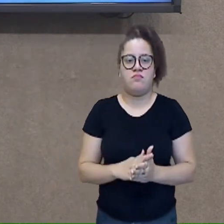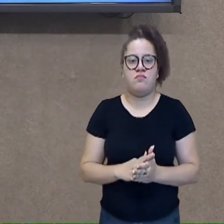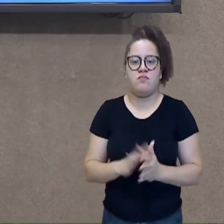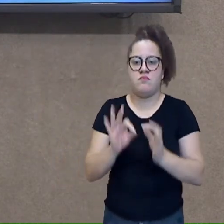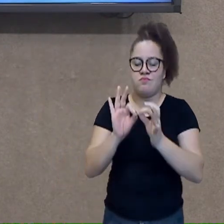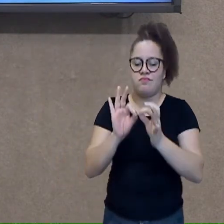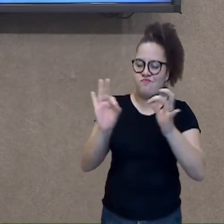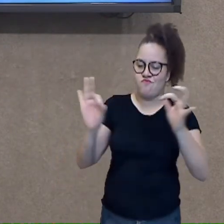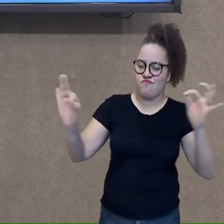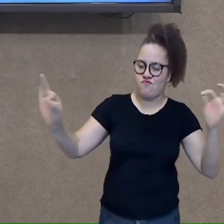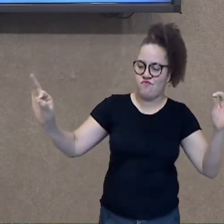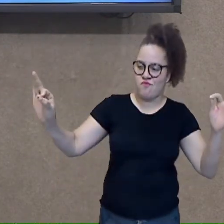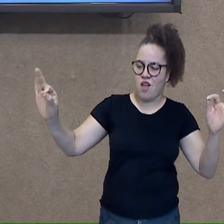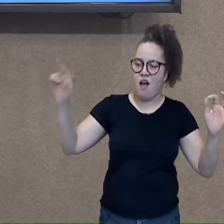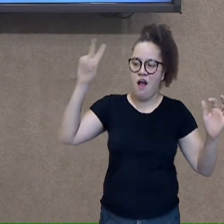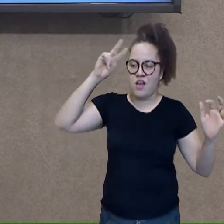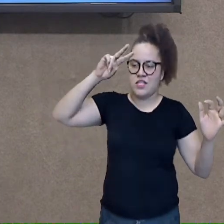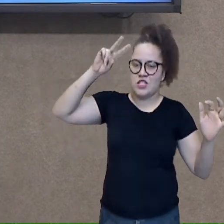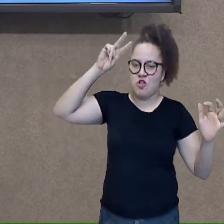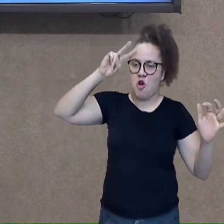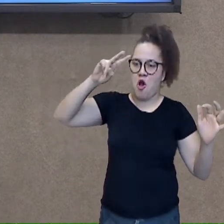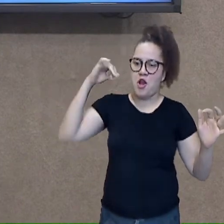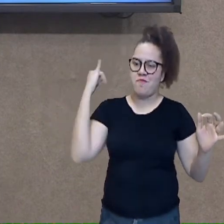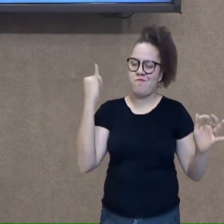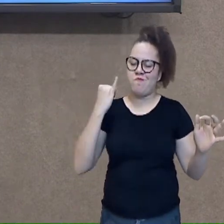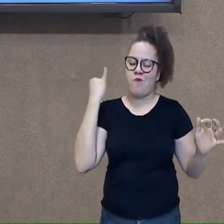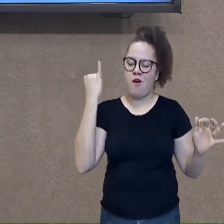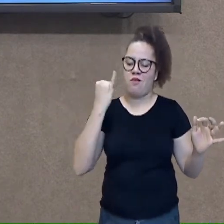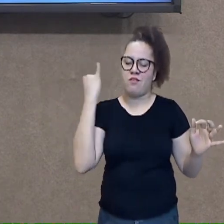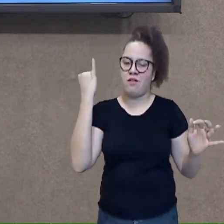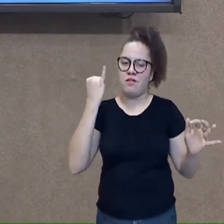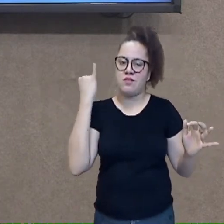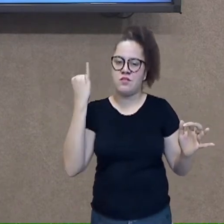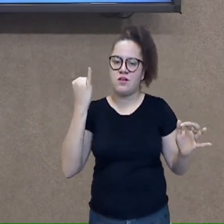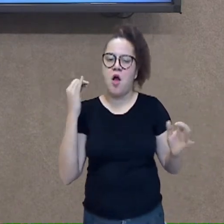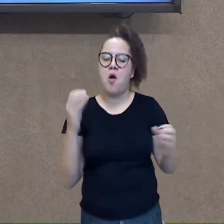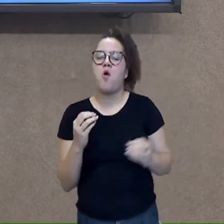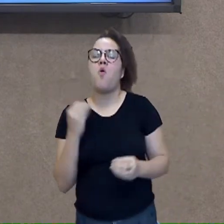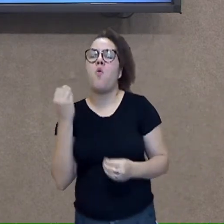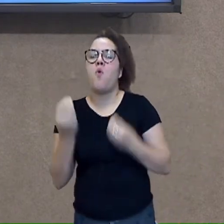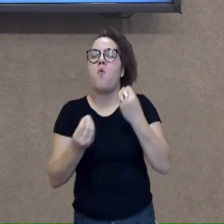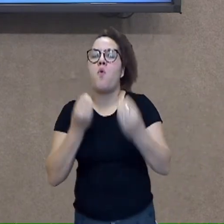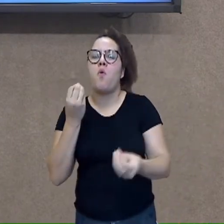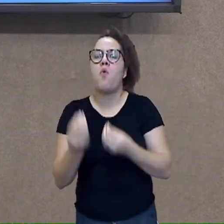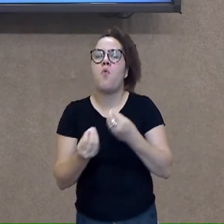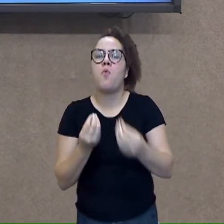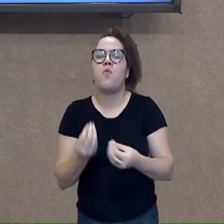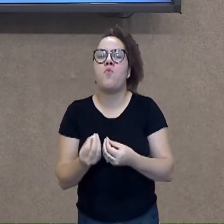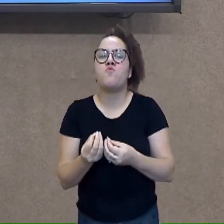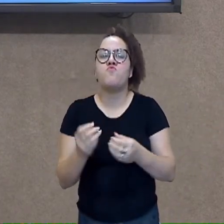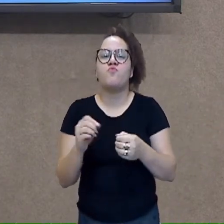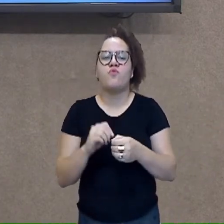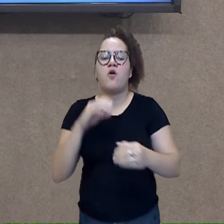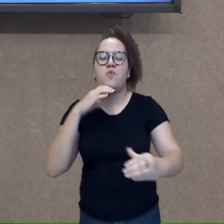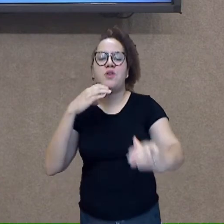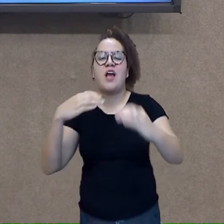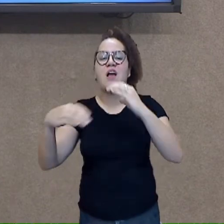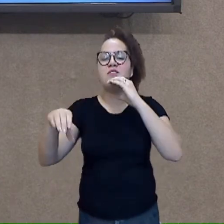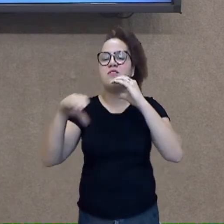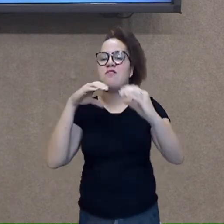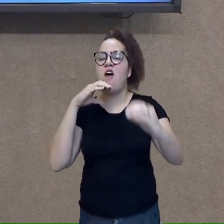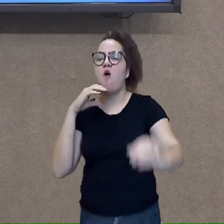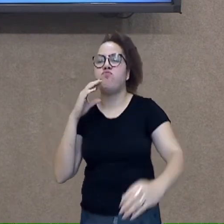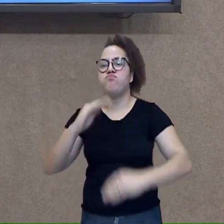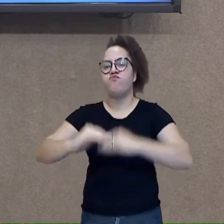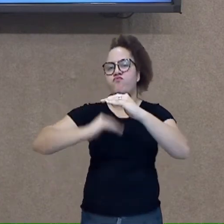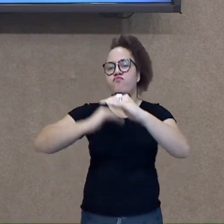do tempo qual foi a importância e de como a gente veio construindo essa questão dos meios de comunicação